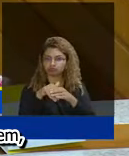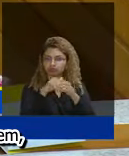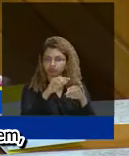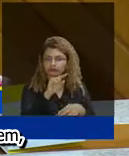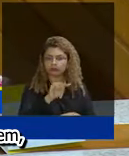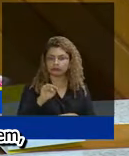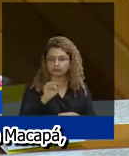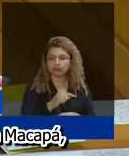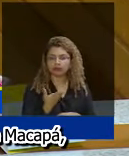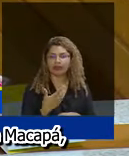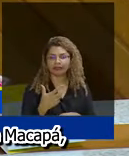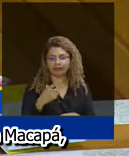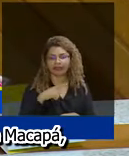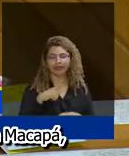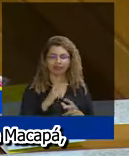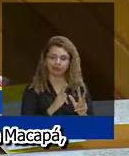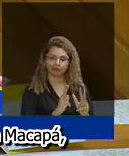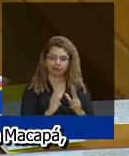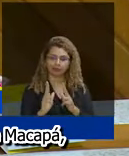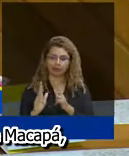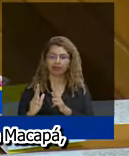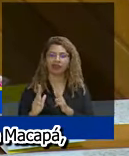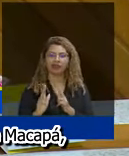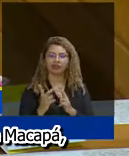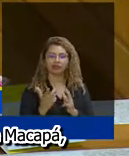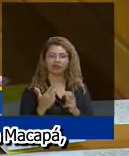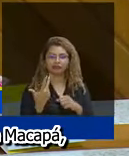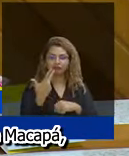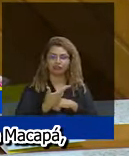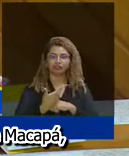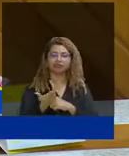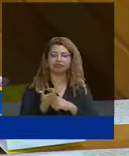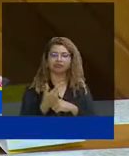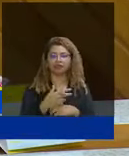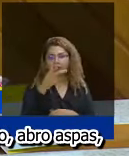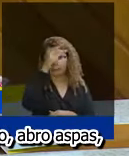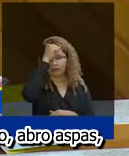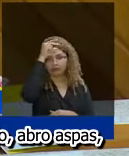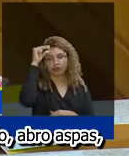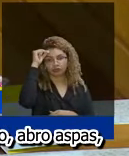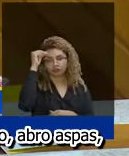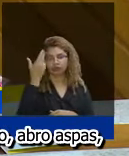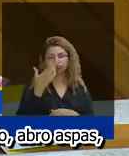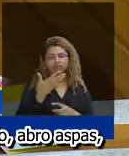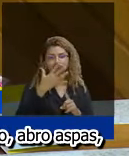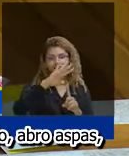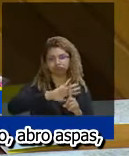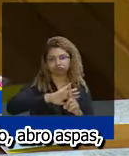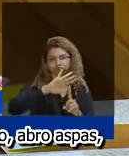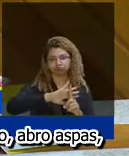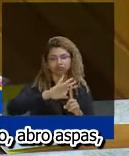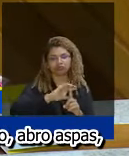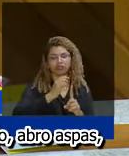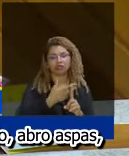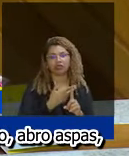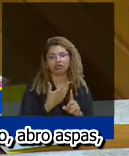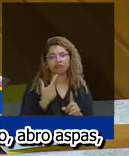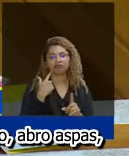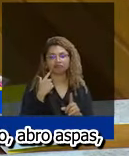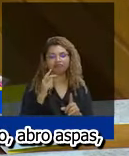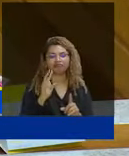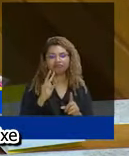da videomontagem com a imagem do representado, prefeito municipal de Macapá, com pano de fundo o Aquário Municipal de Macapá,